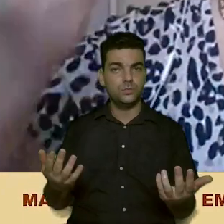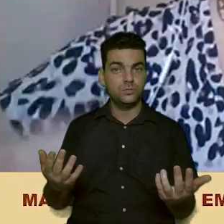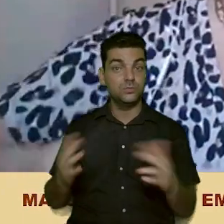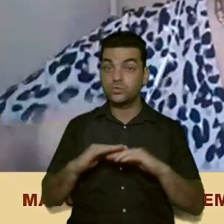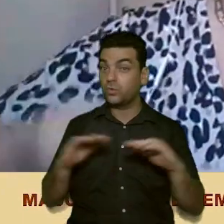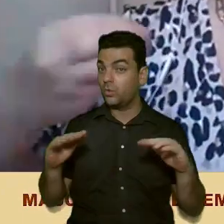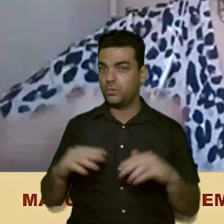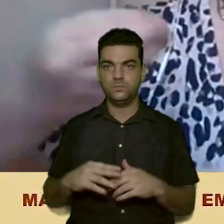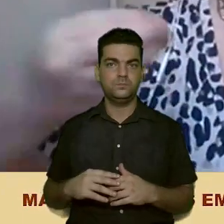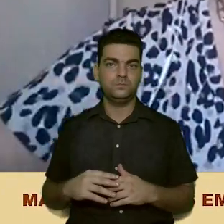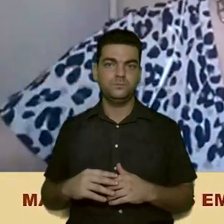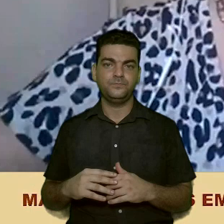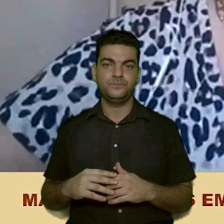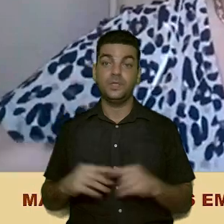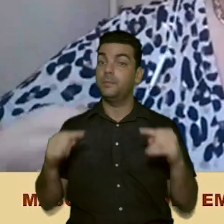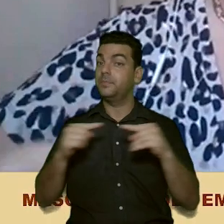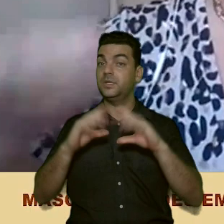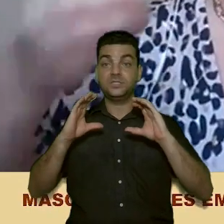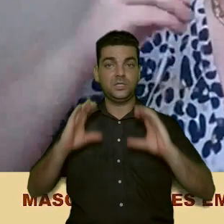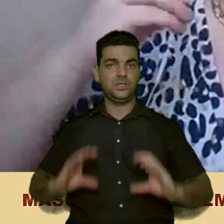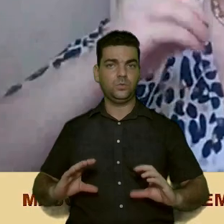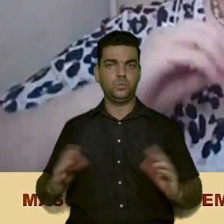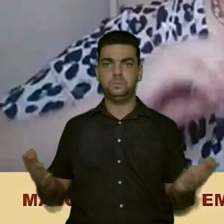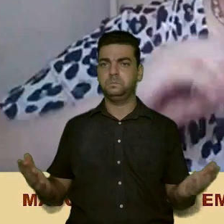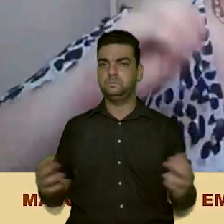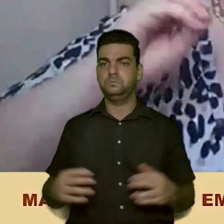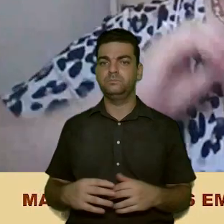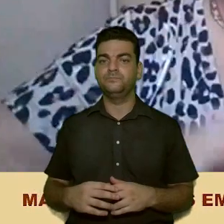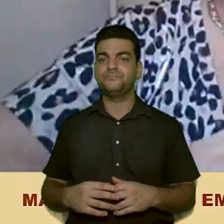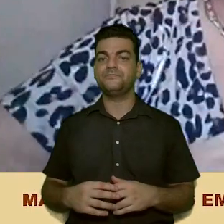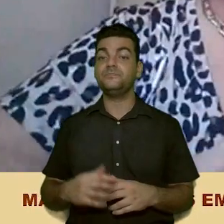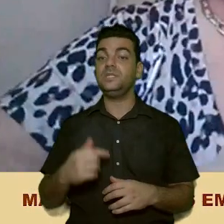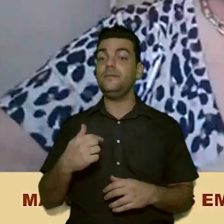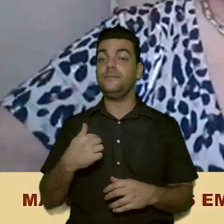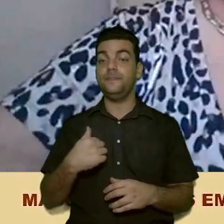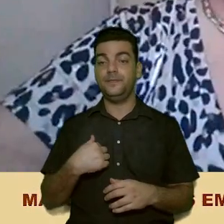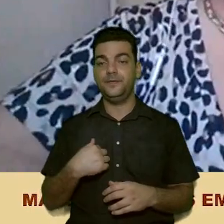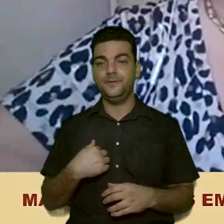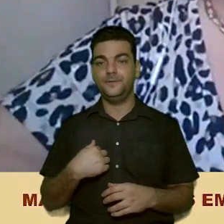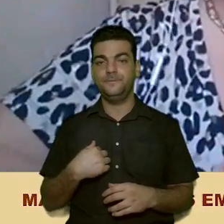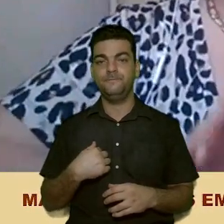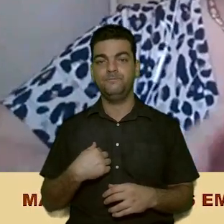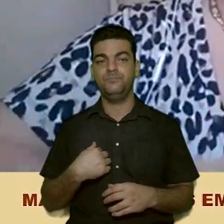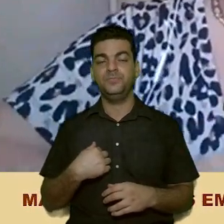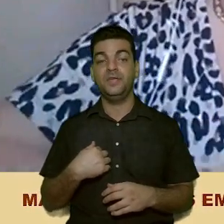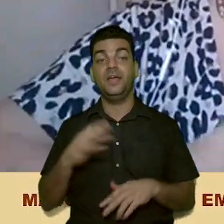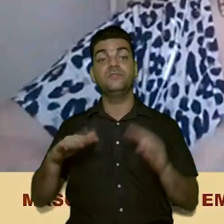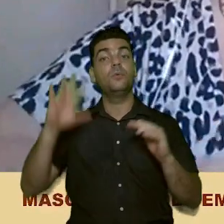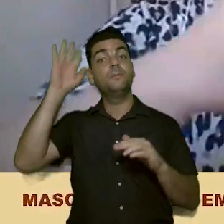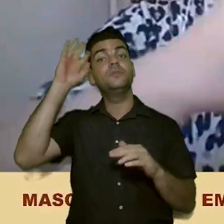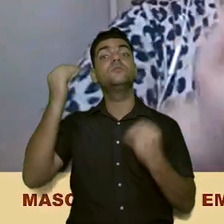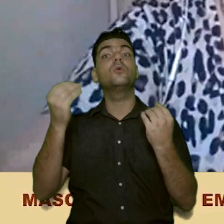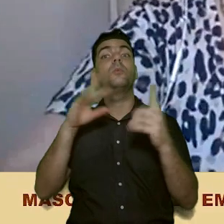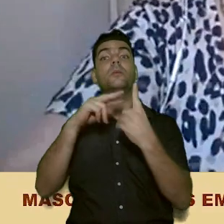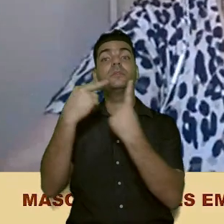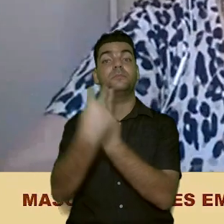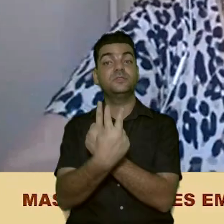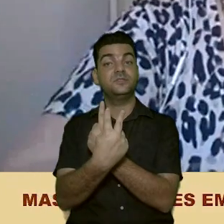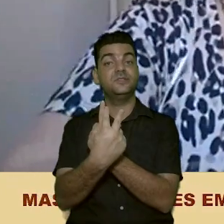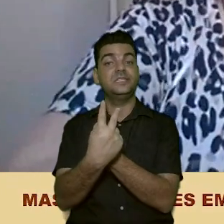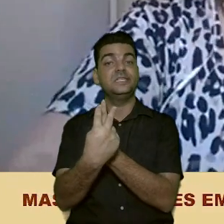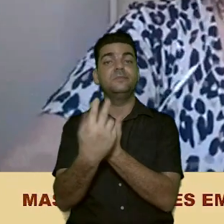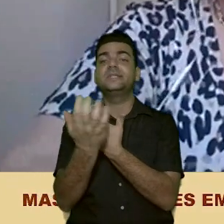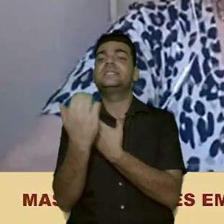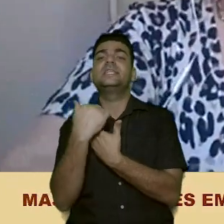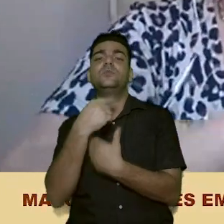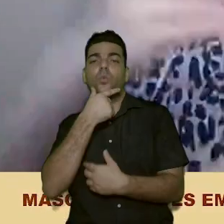numa perspectiva cidadã. Né? Eu tenho assim muitas ressalvas quando a gente foca apenas na perspectiva subjetiva.